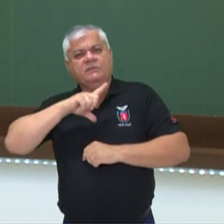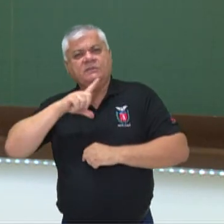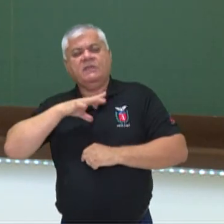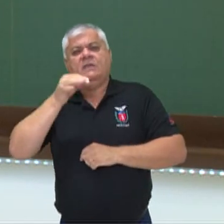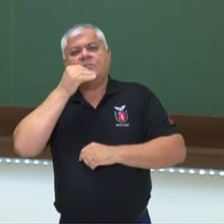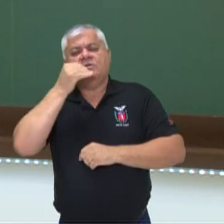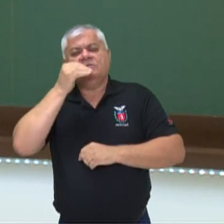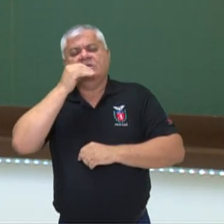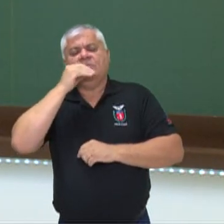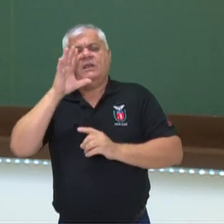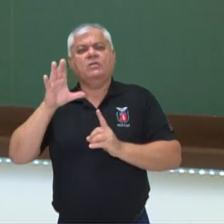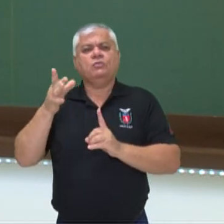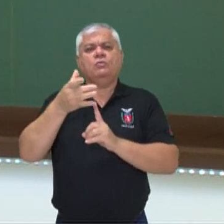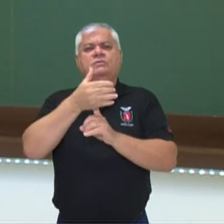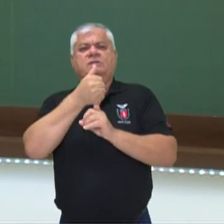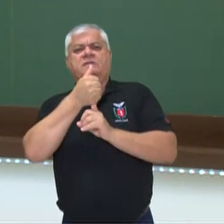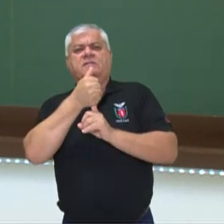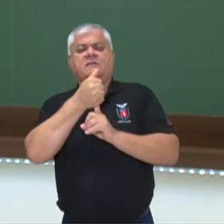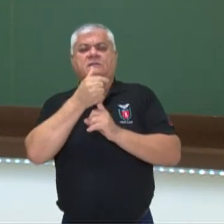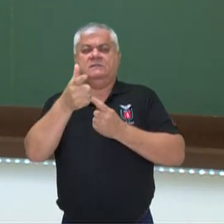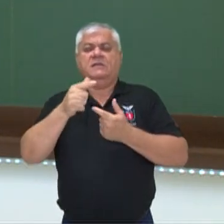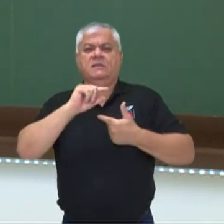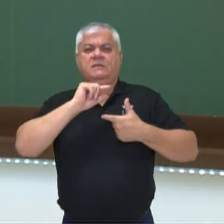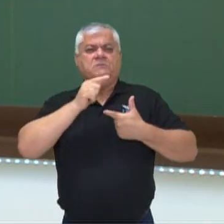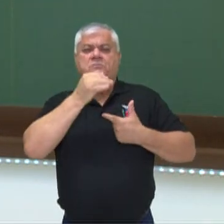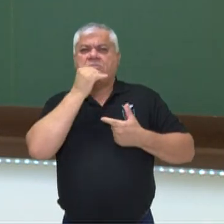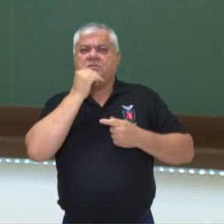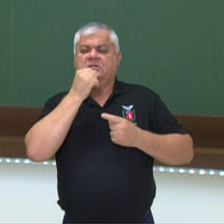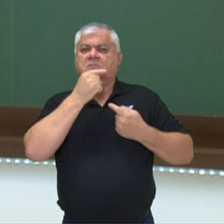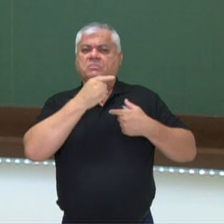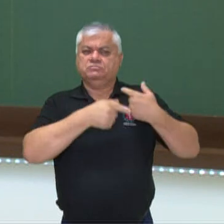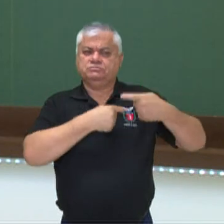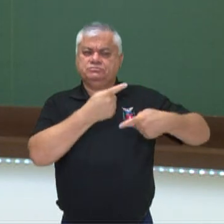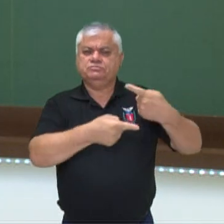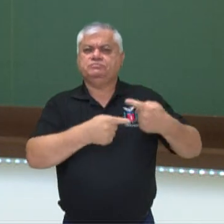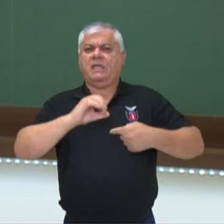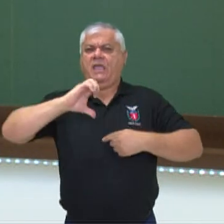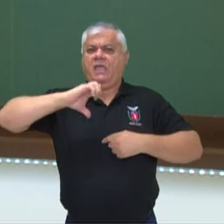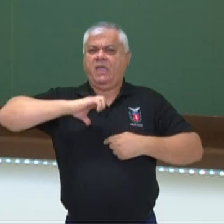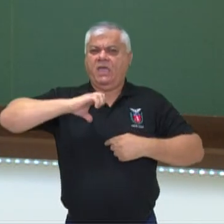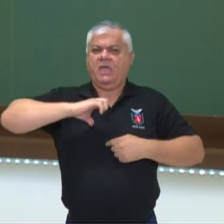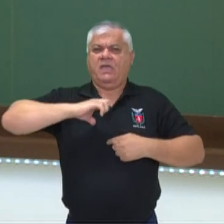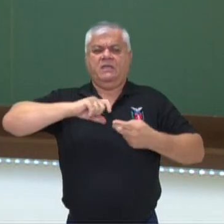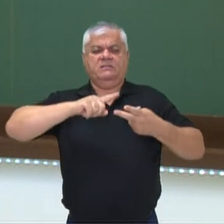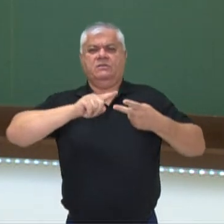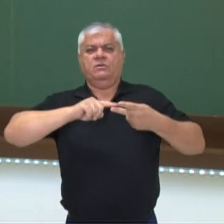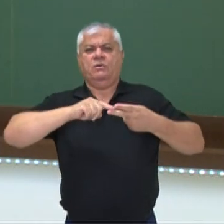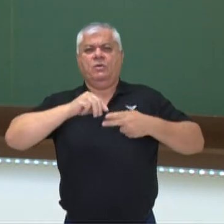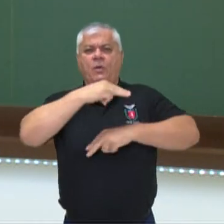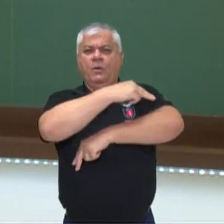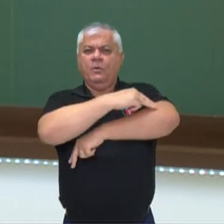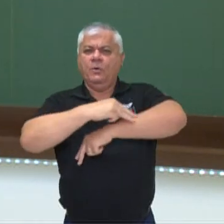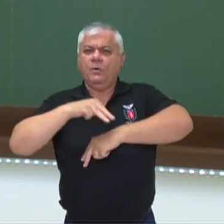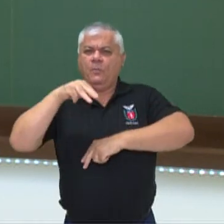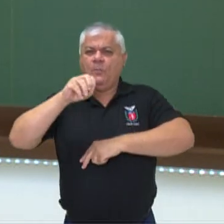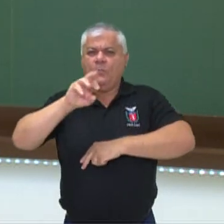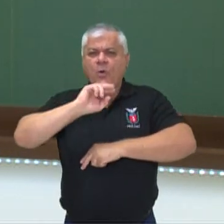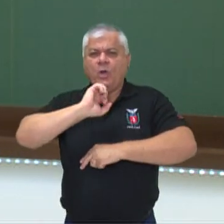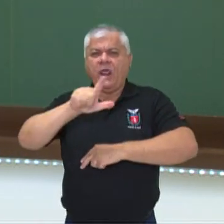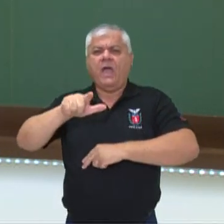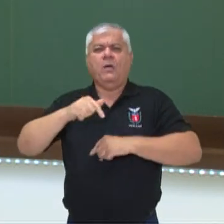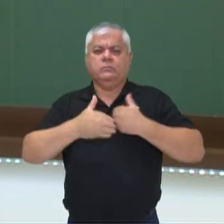doutrina, os rituais, os preceitos éticos, os valores morais e também